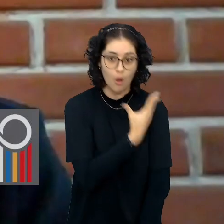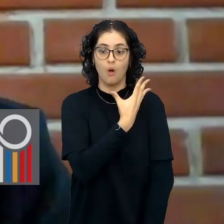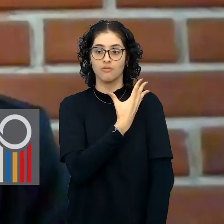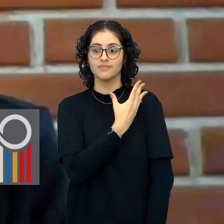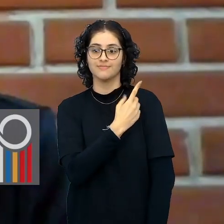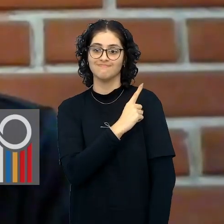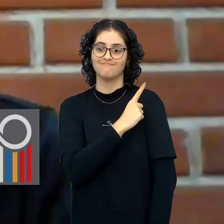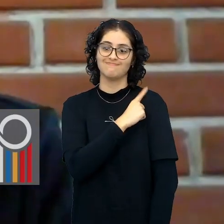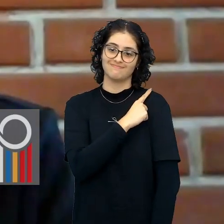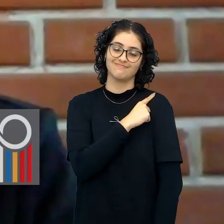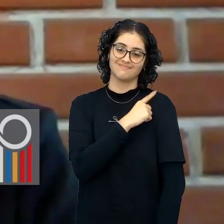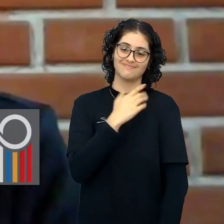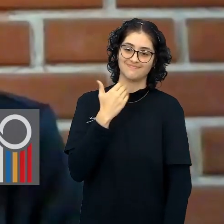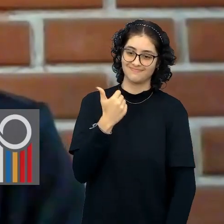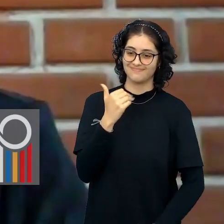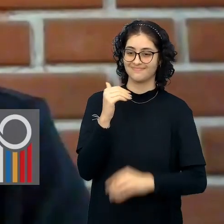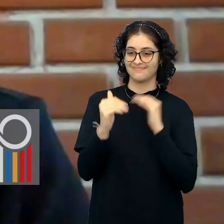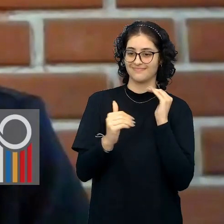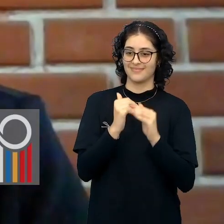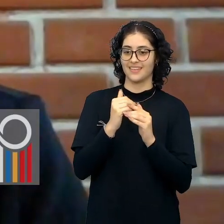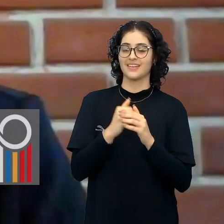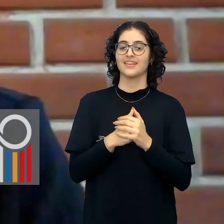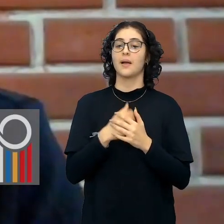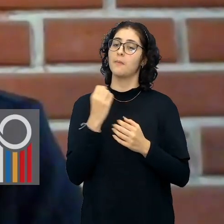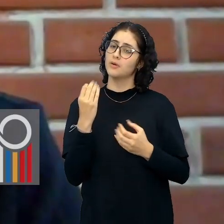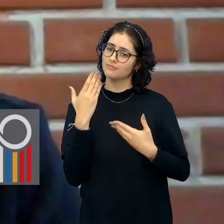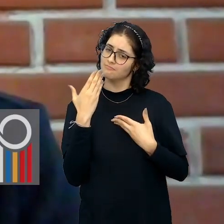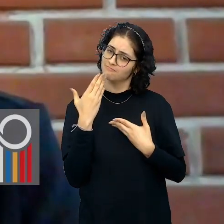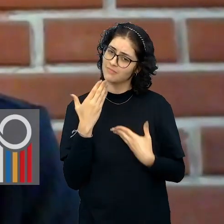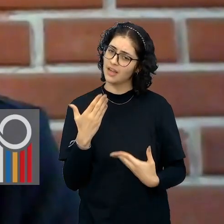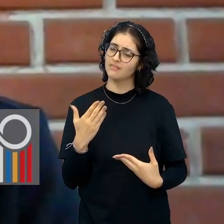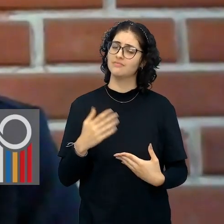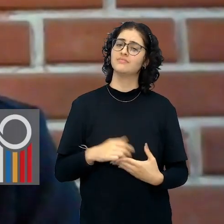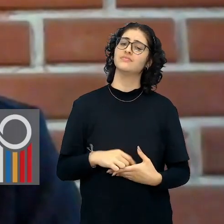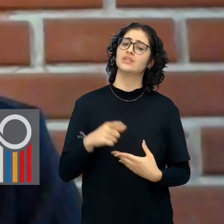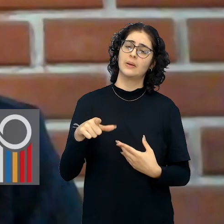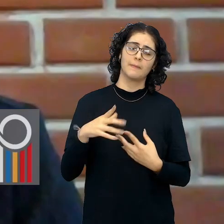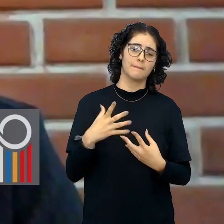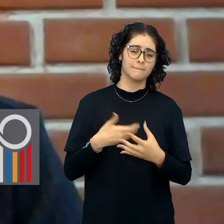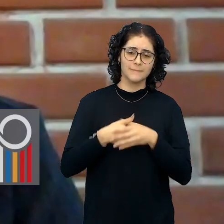para outra etapa, ok? Muitíssimo obrigada, foi um prazer